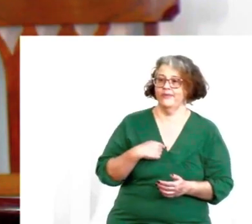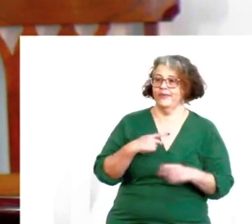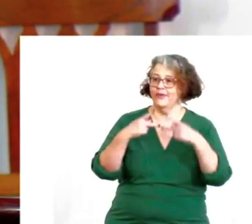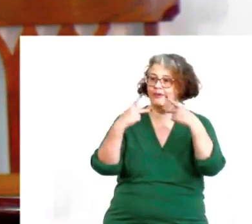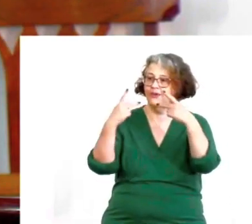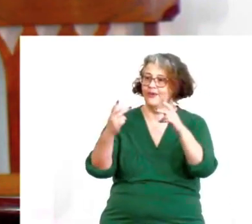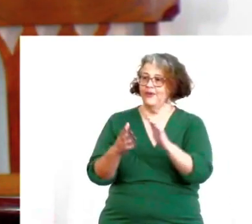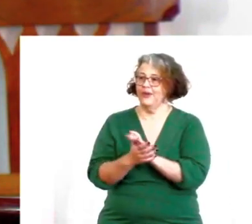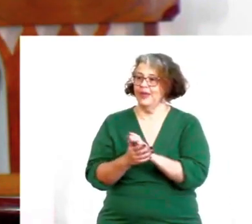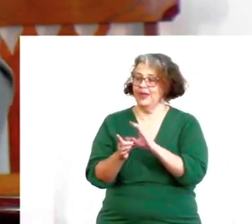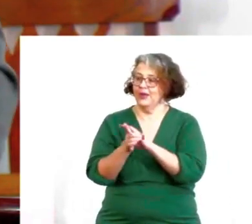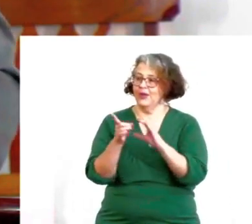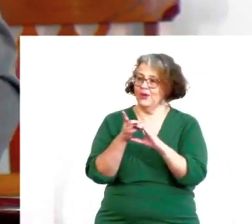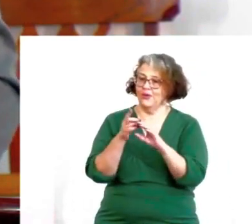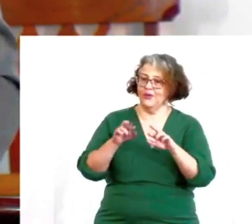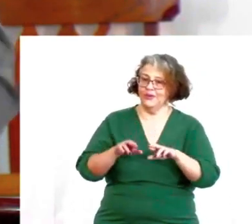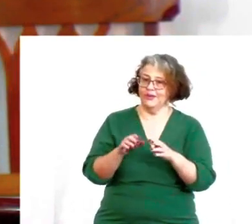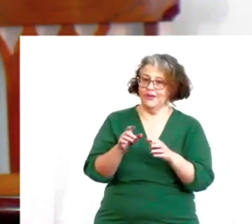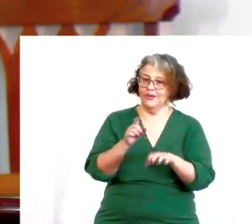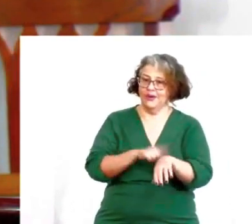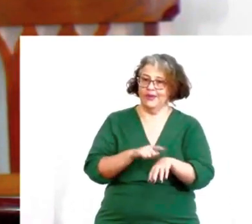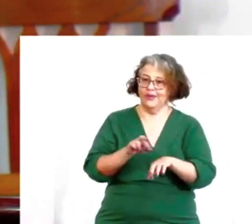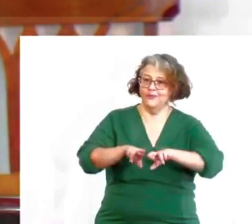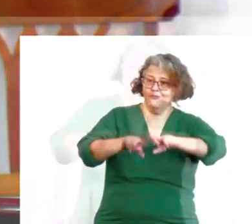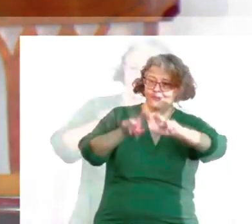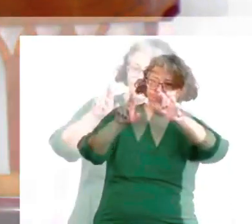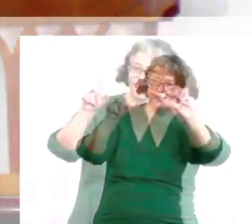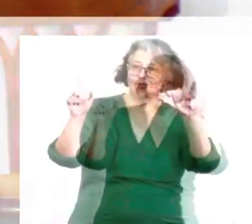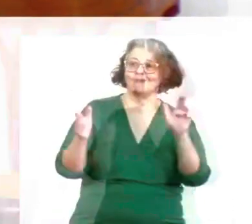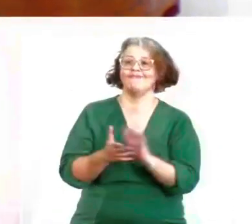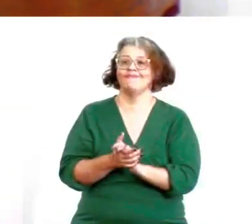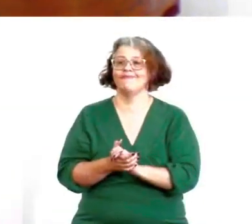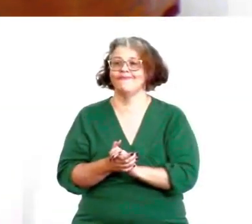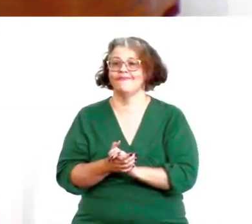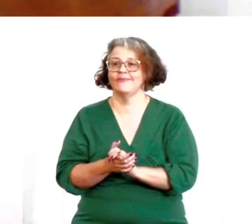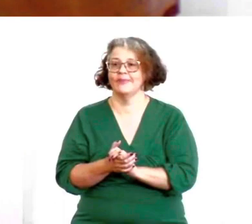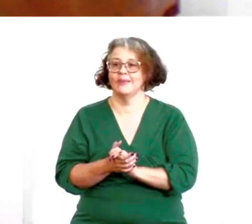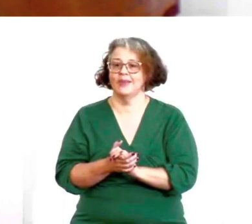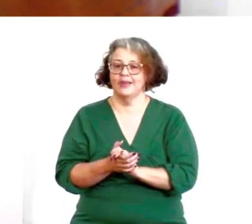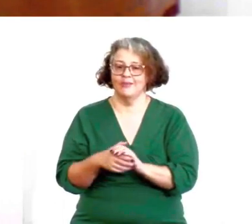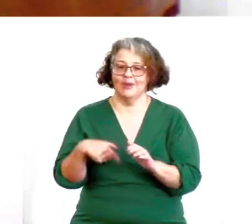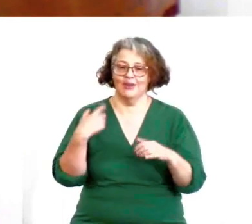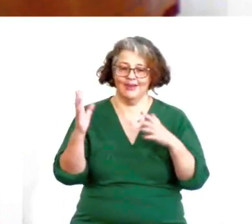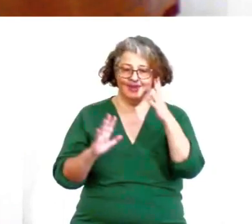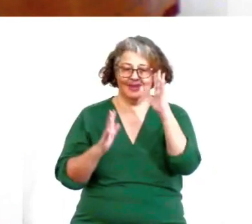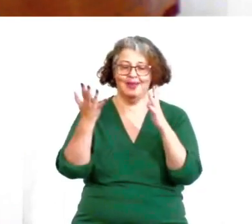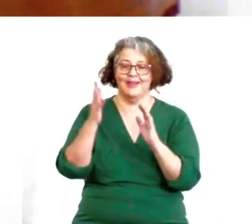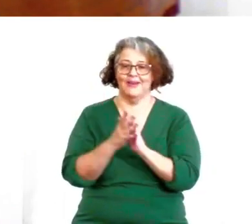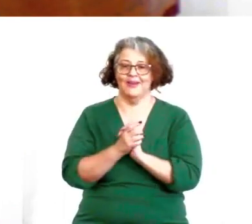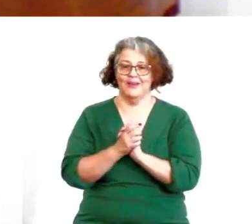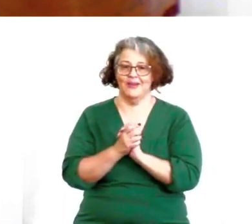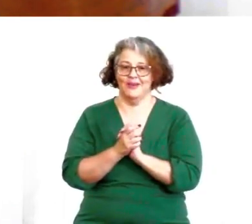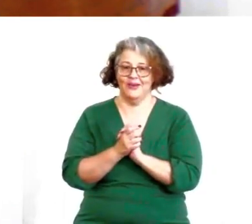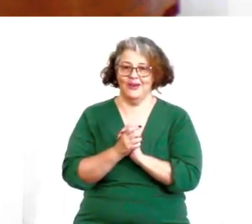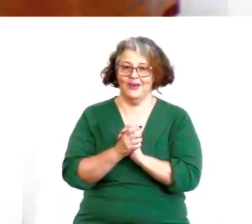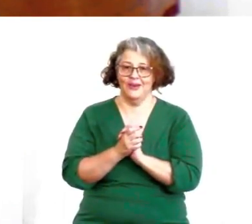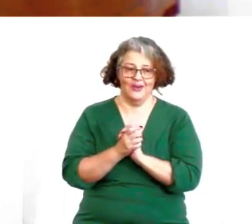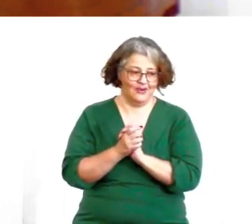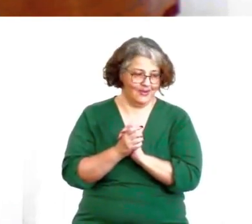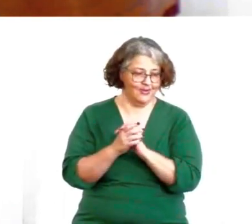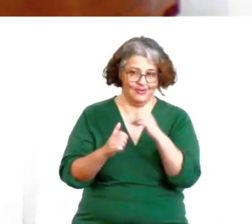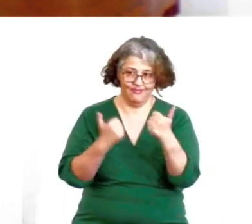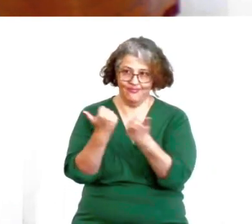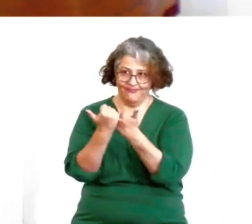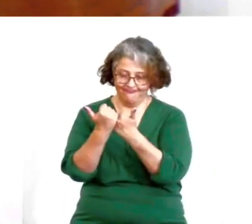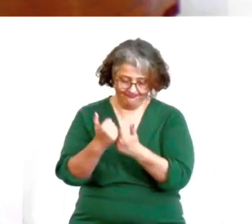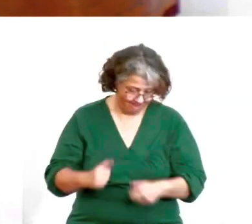este culto em horário diferente para celebrarmos juntos esse dia magnífico, maravilhoso, grande,